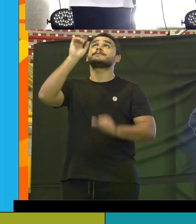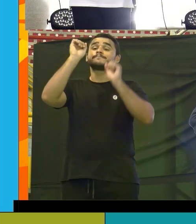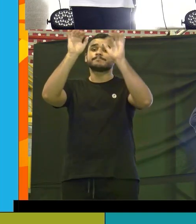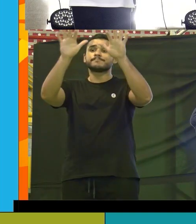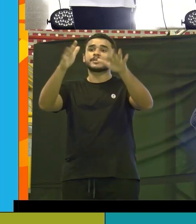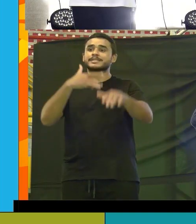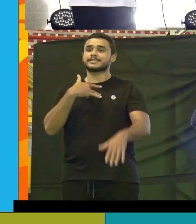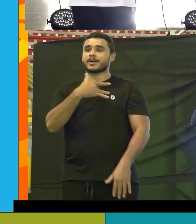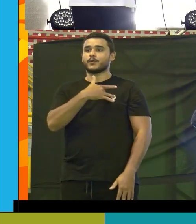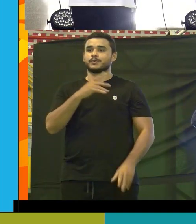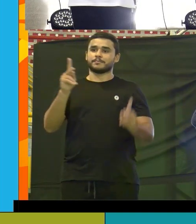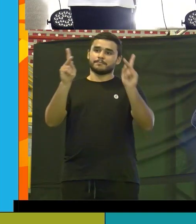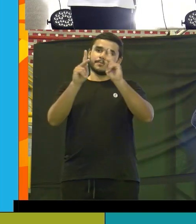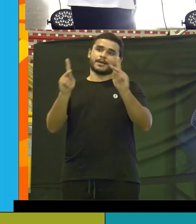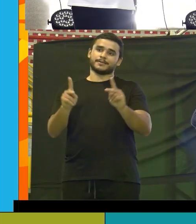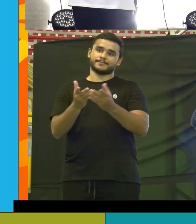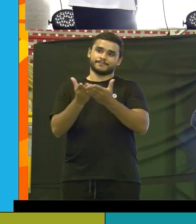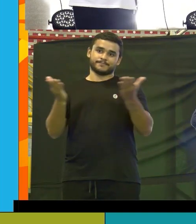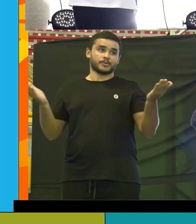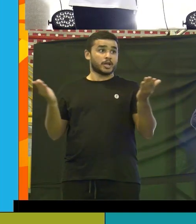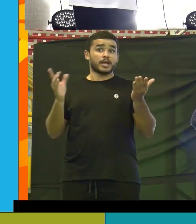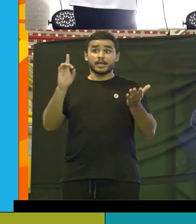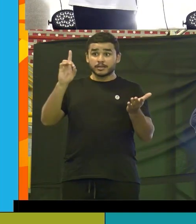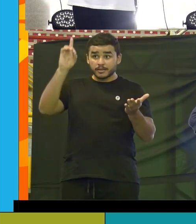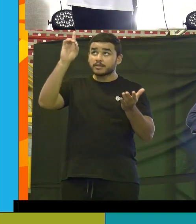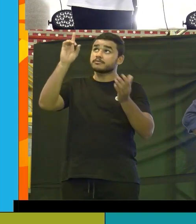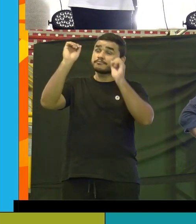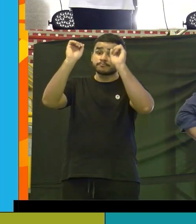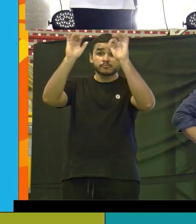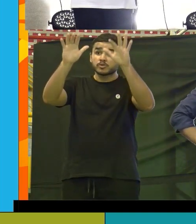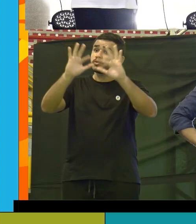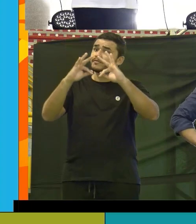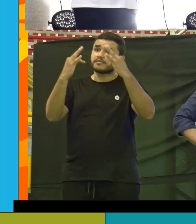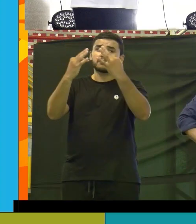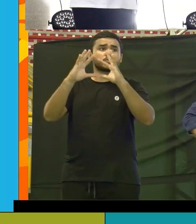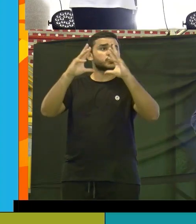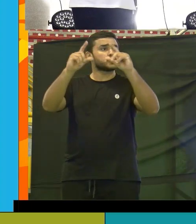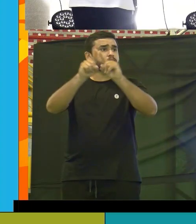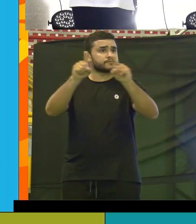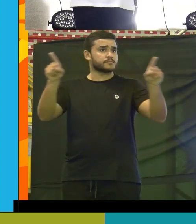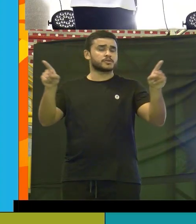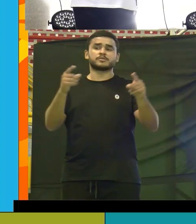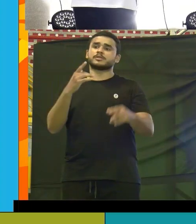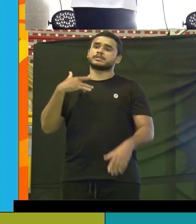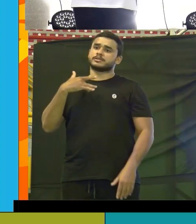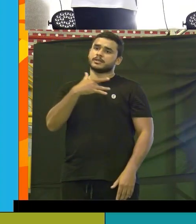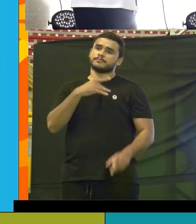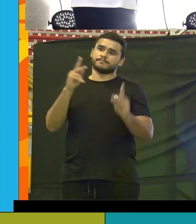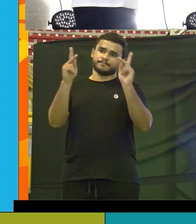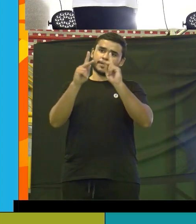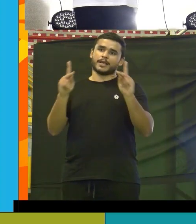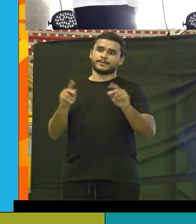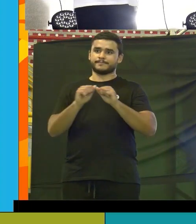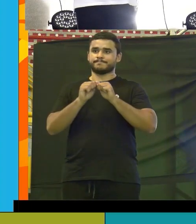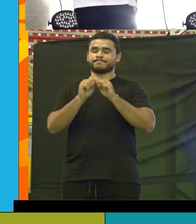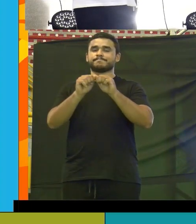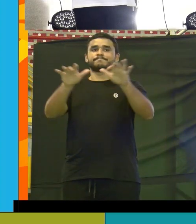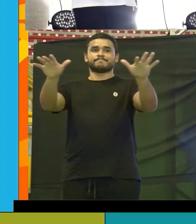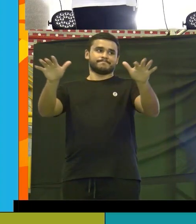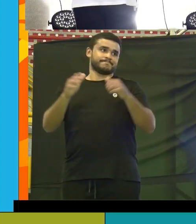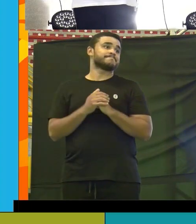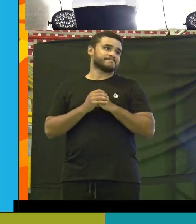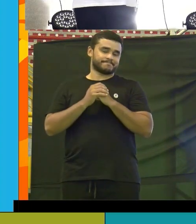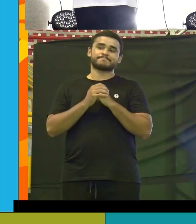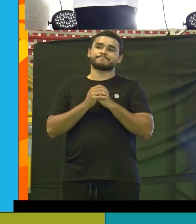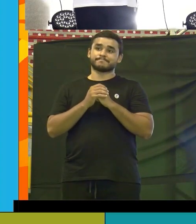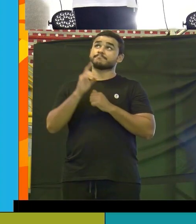saúde, muita paz, que Deus possa abençoar e derramar sobre as vidas de todos vocês muita saúde e muita paz, que Ele possa dizer